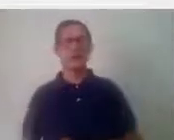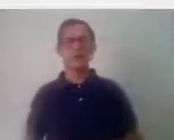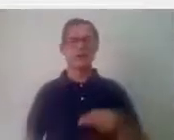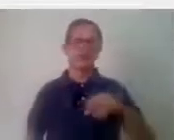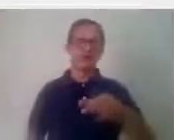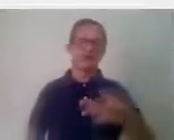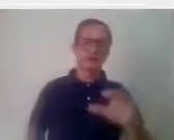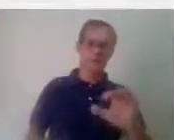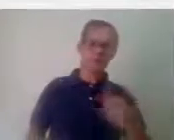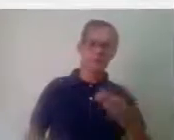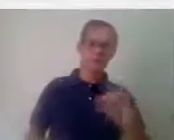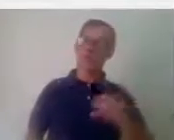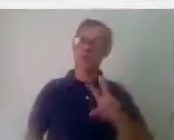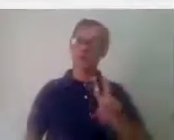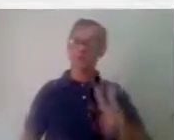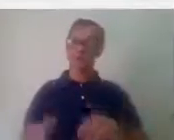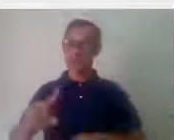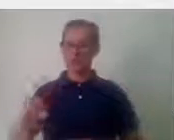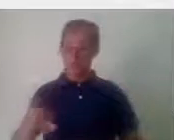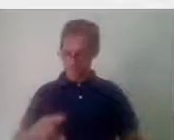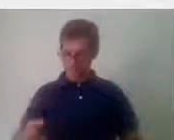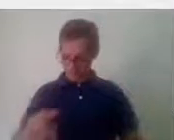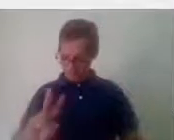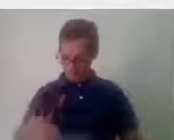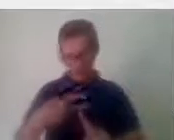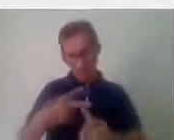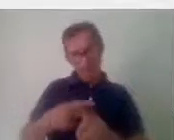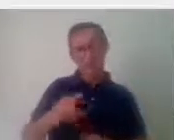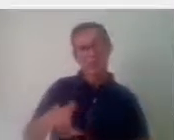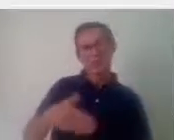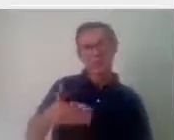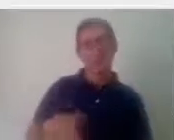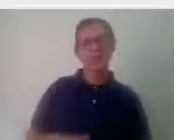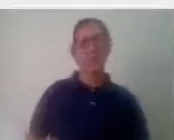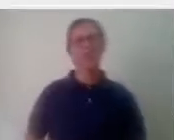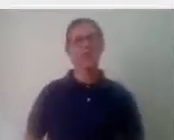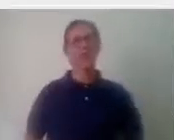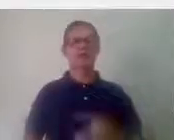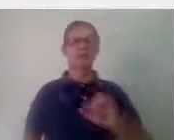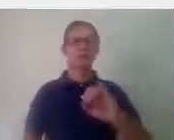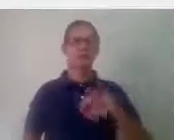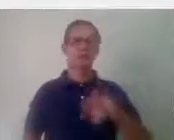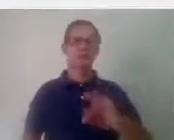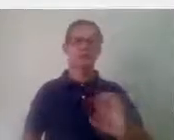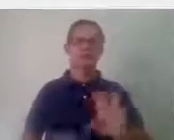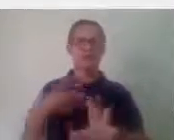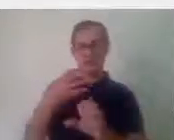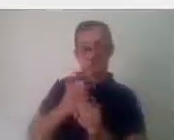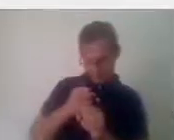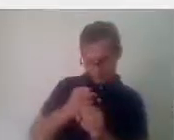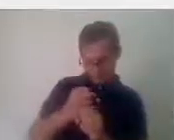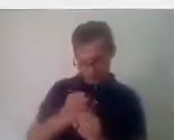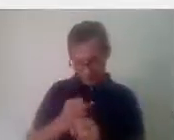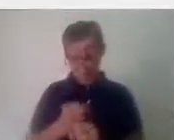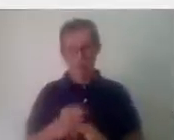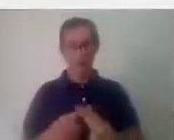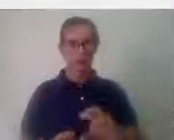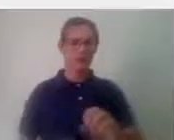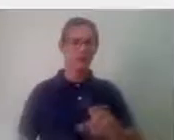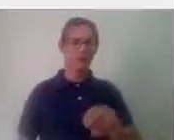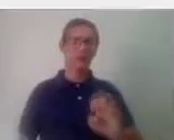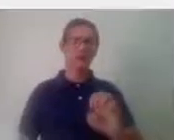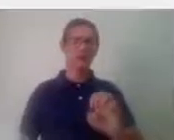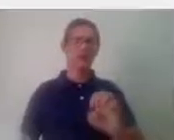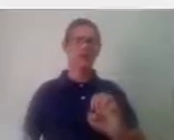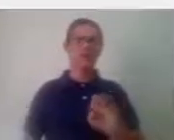agora a gente tem duas integrais, e ela nada mais é do que o limite da soma do volume de